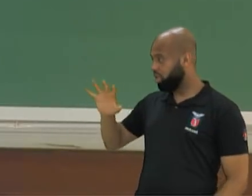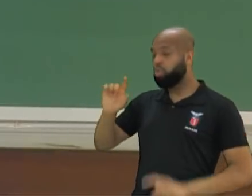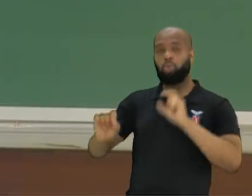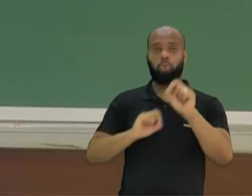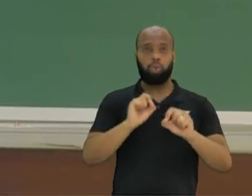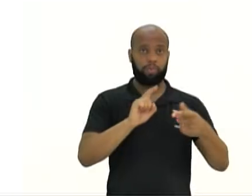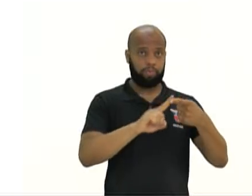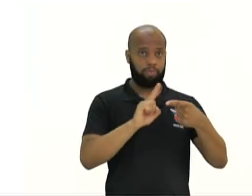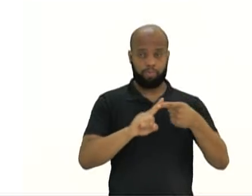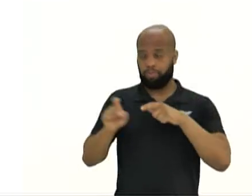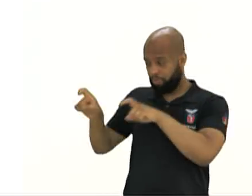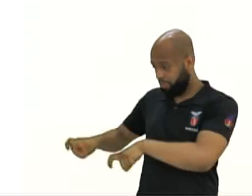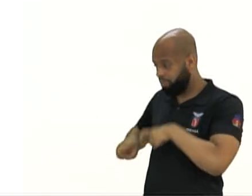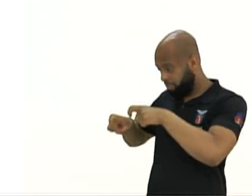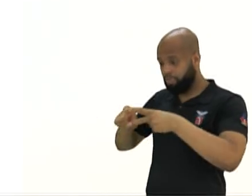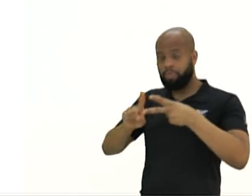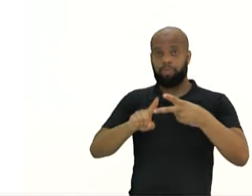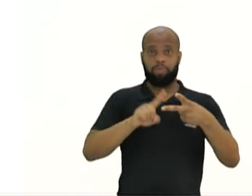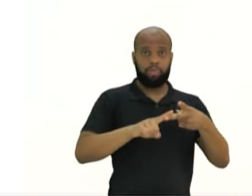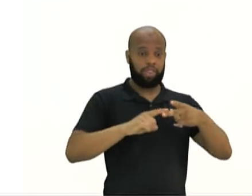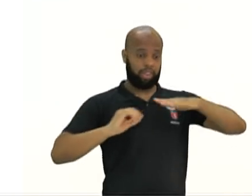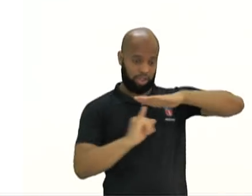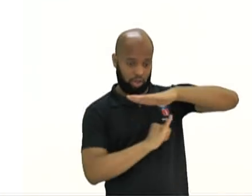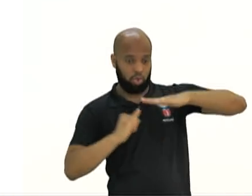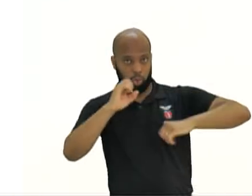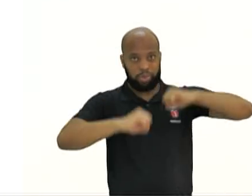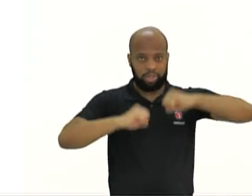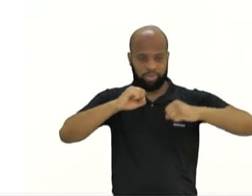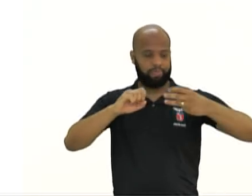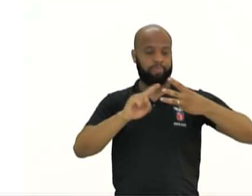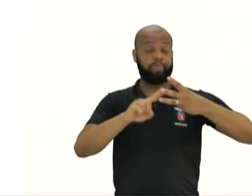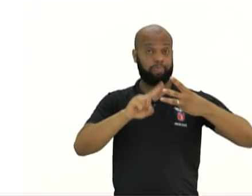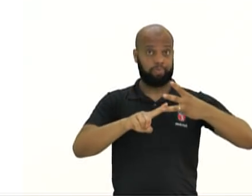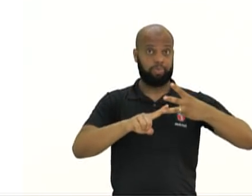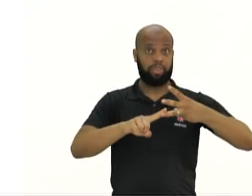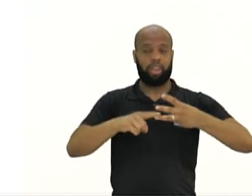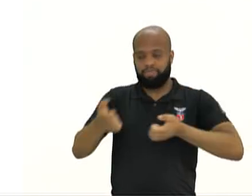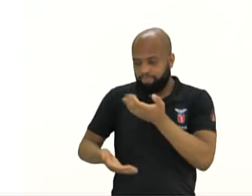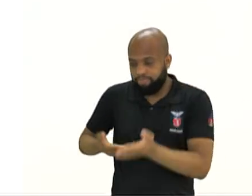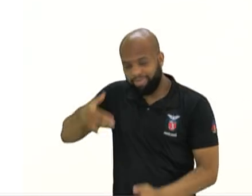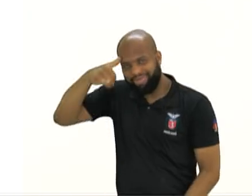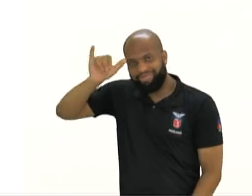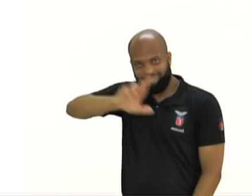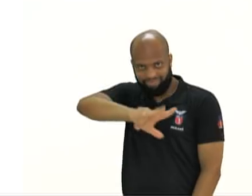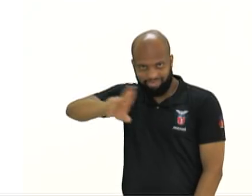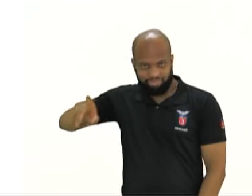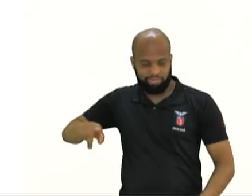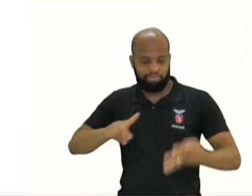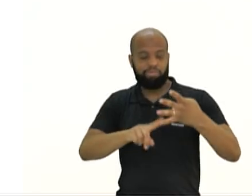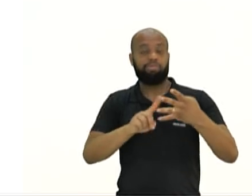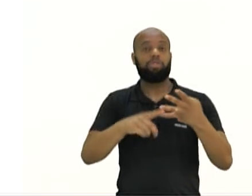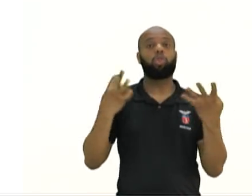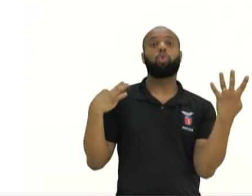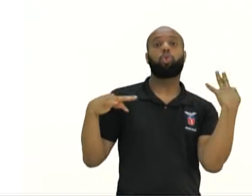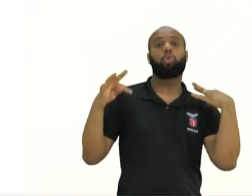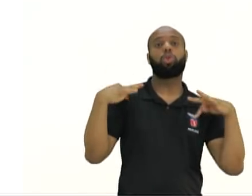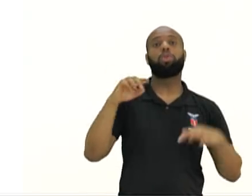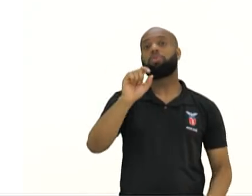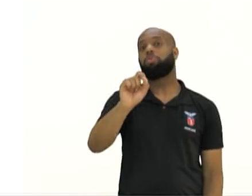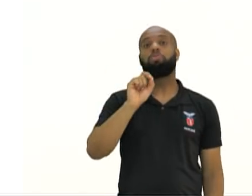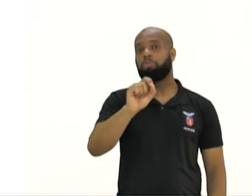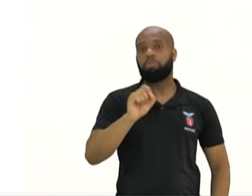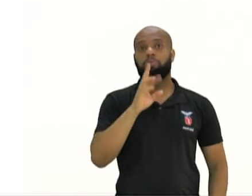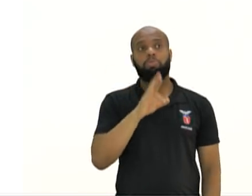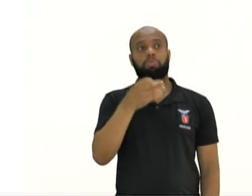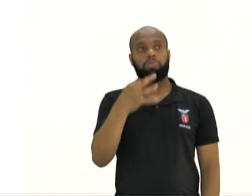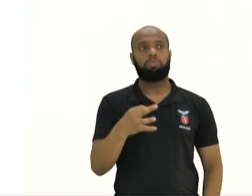letra A, agricultura, letra B, a indústria, letra C, a pecuária ou letra D, o turismo.